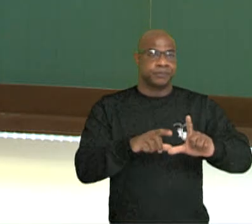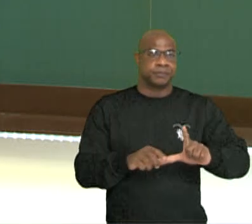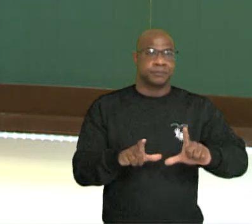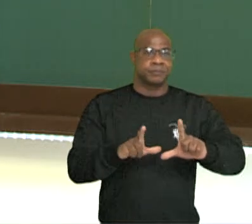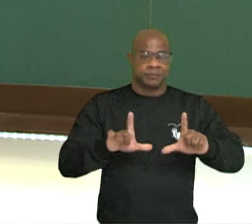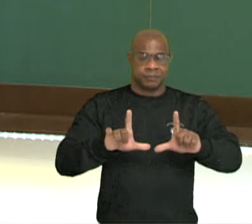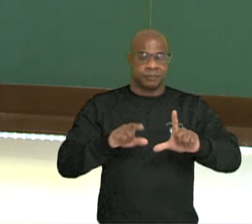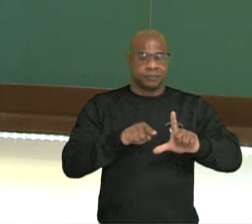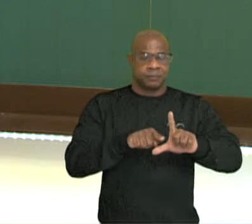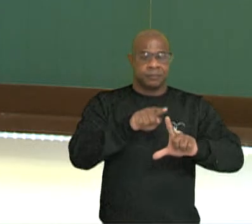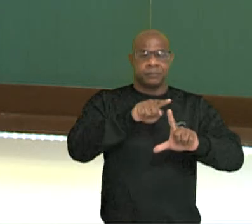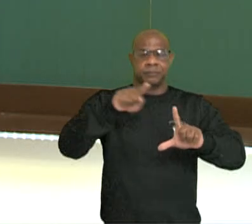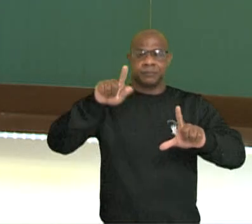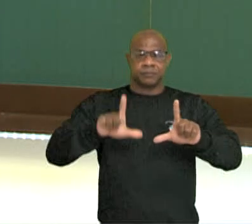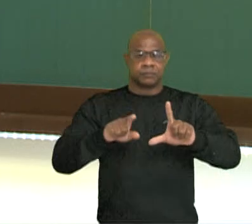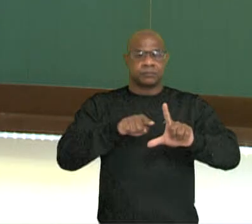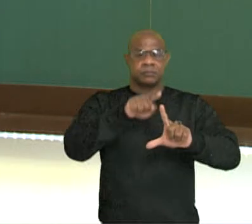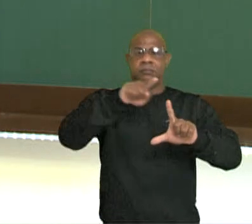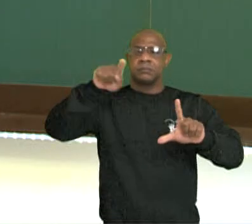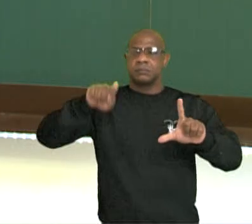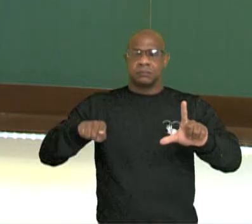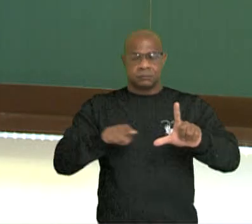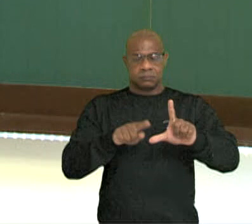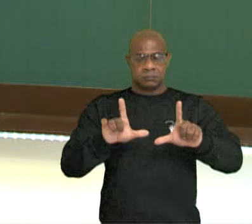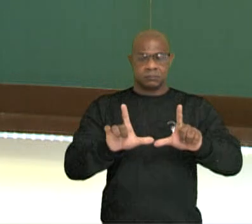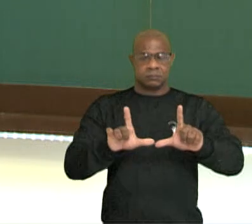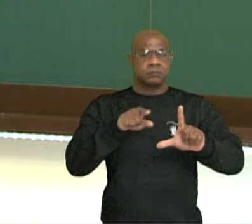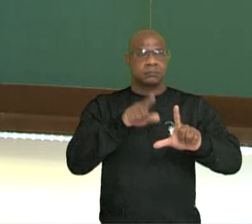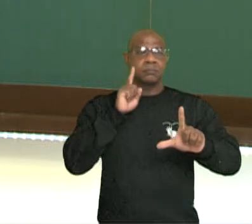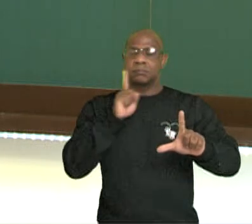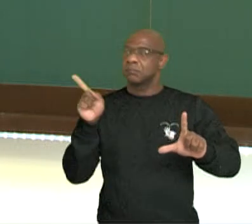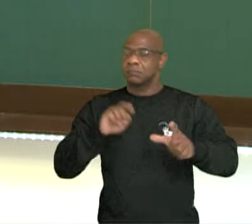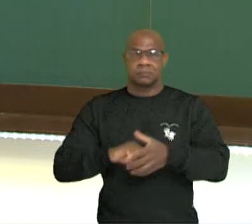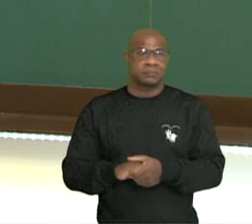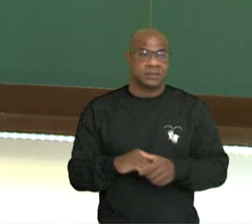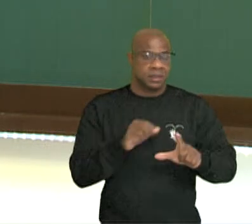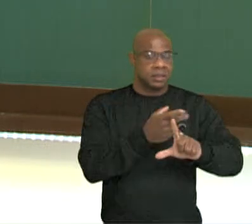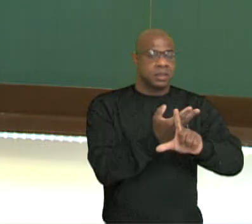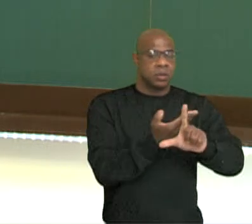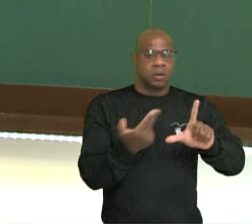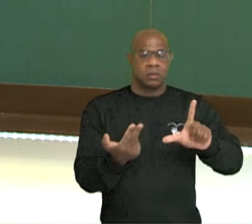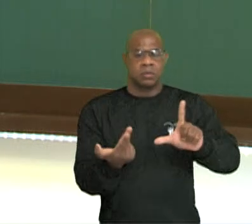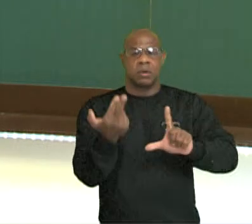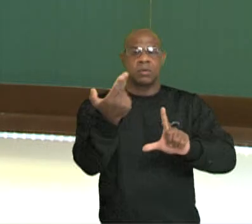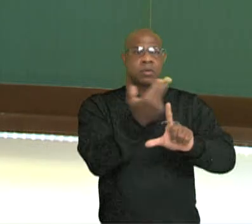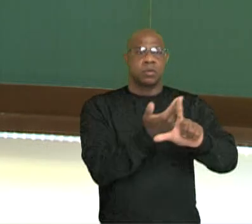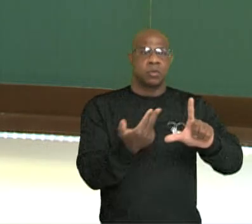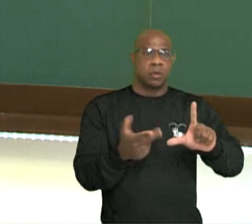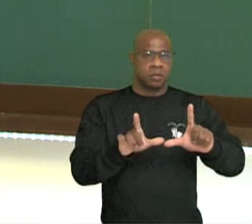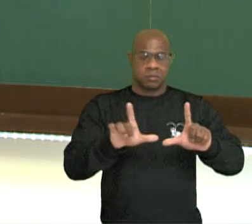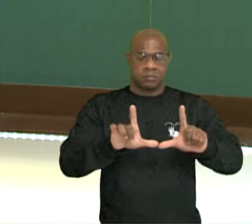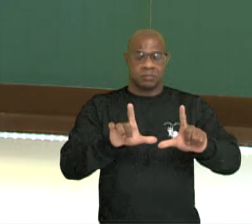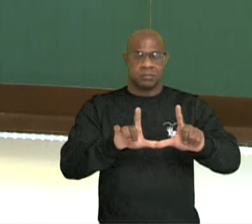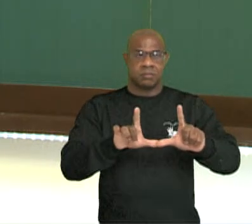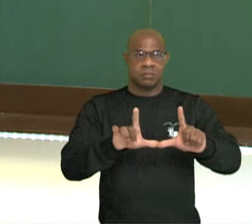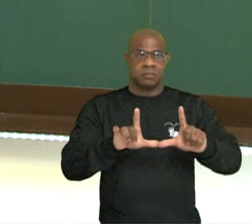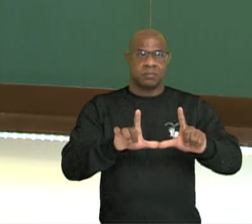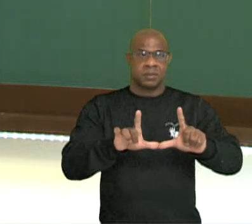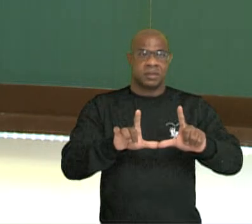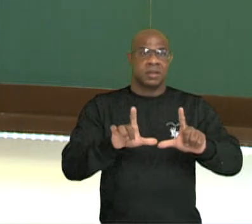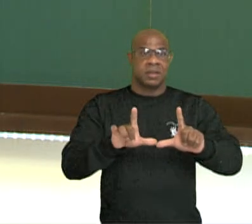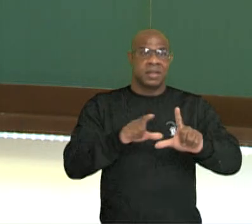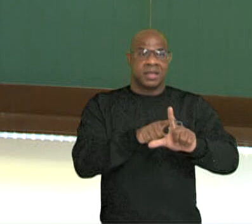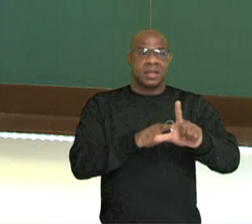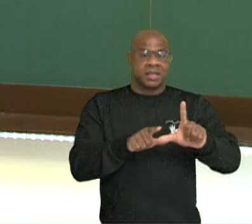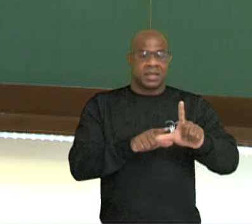lado. Como o quadrado é uma figura geométrica que tem lados iguais, lado vezes lado, lado ao quadrado, né?